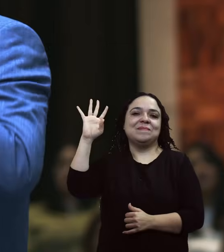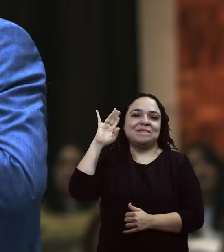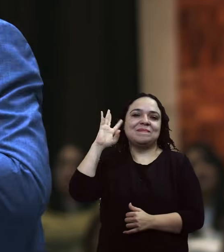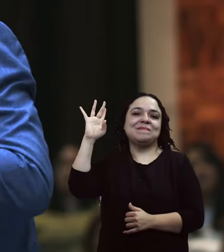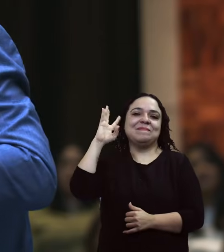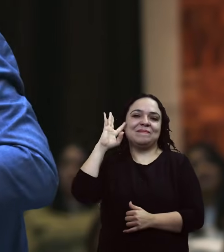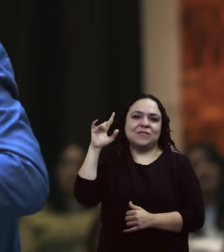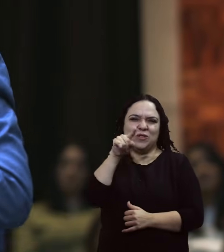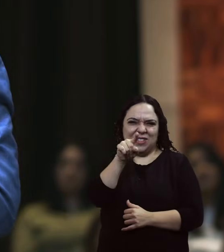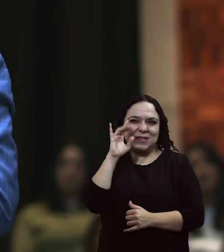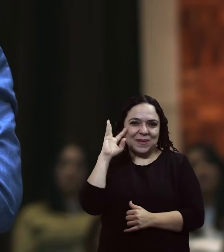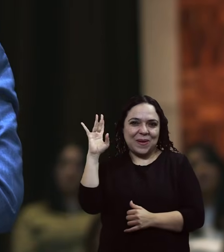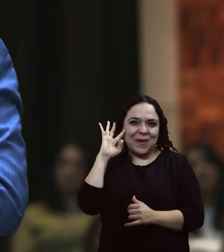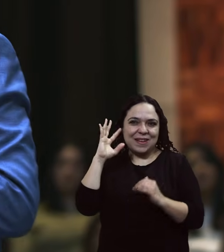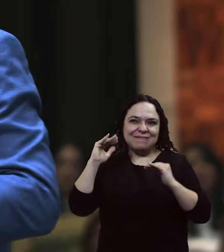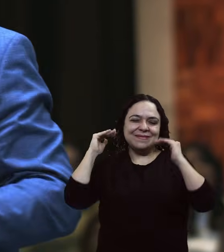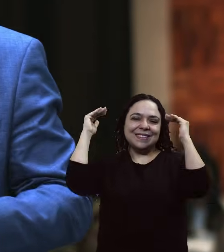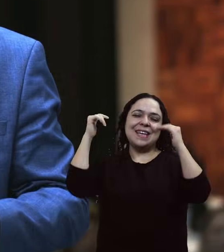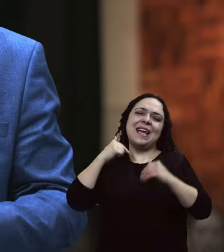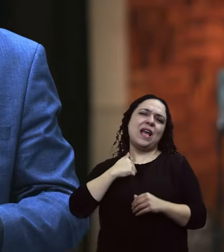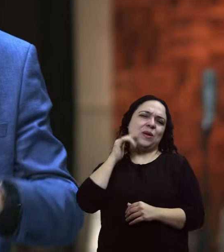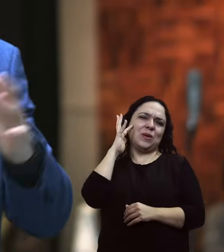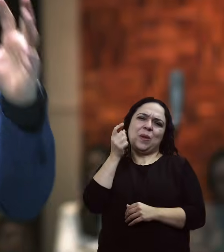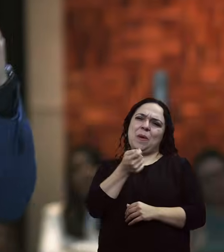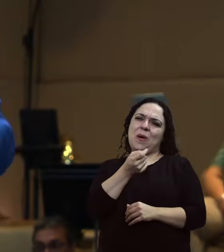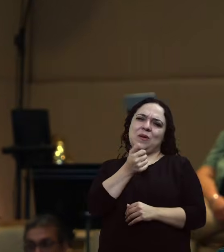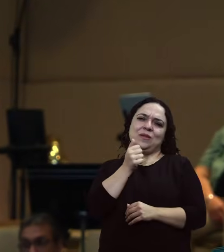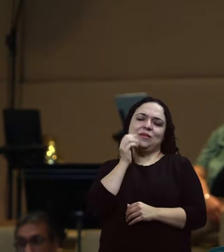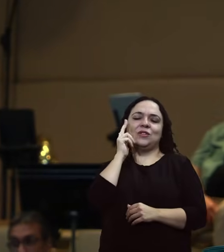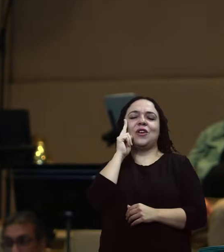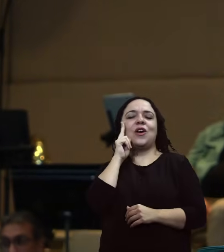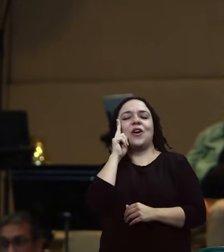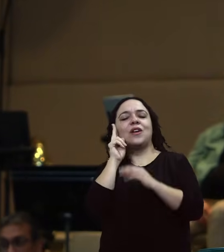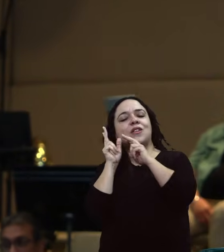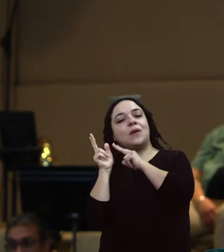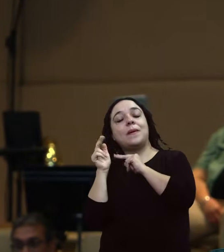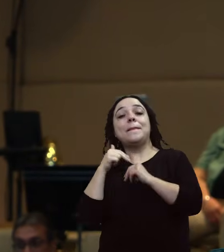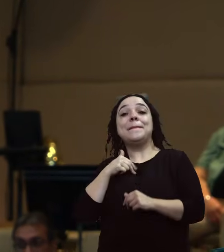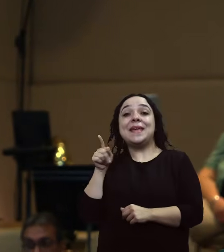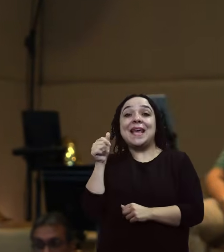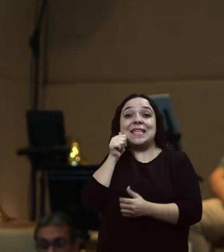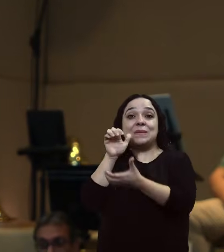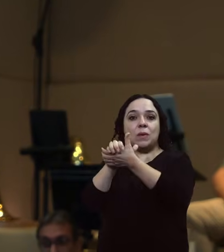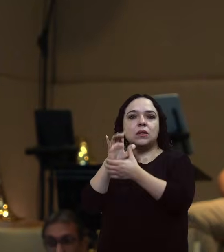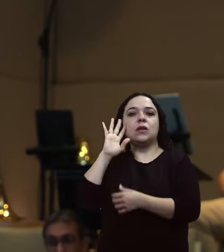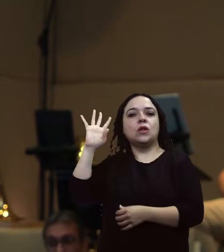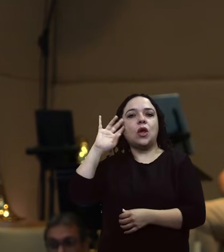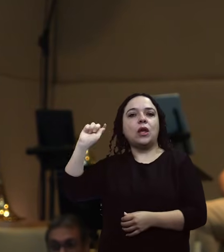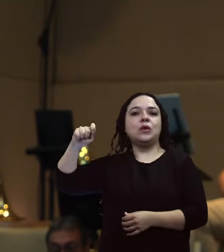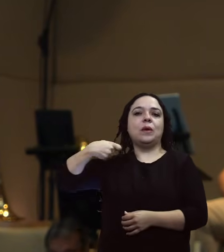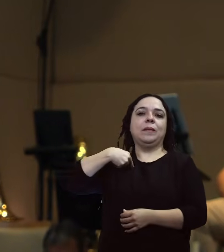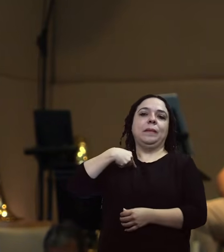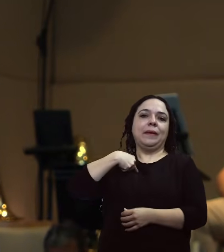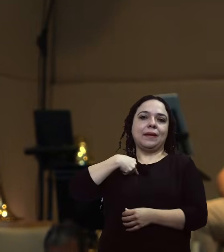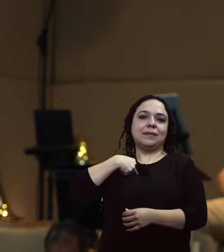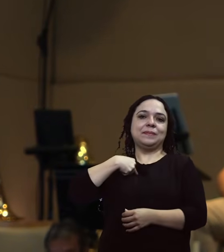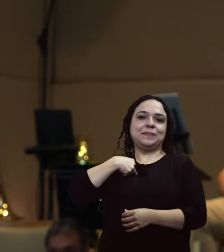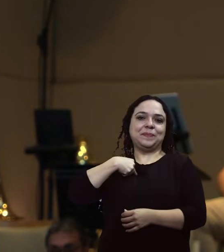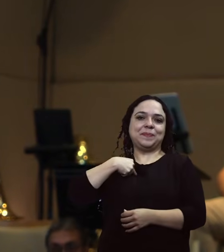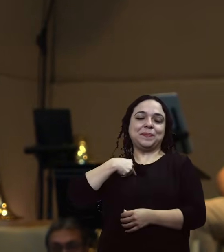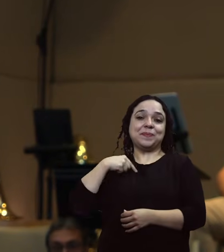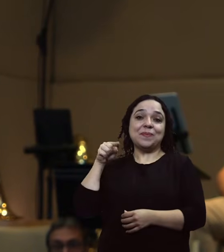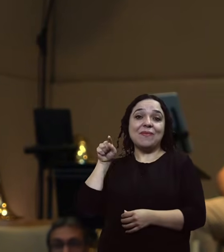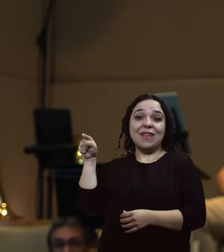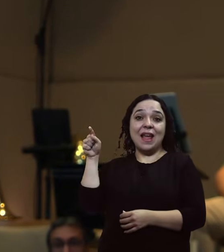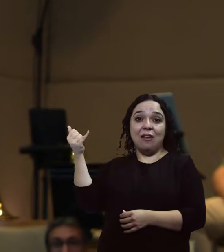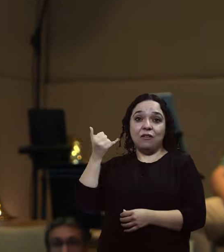Eu não sonho muito, mas a minha esposa vira e mexe sonha comigo. Hoje eu estava vindo para cá e ela falou: eu estava brigando